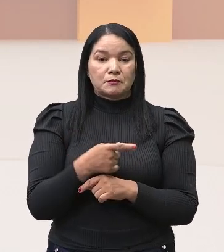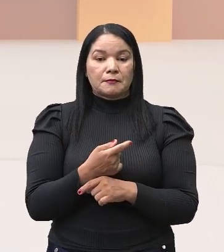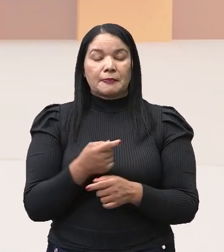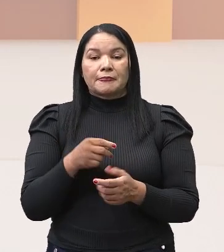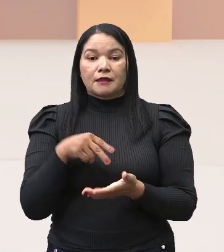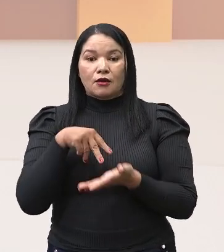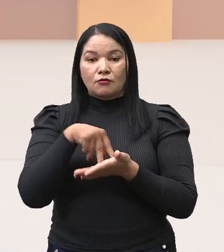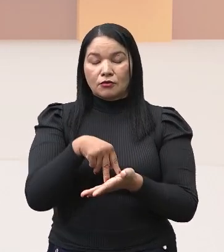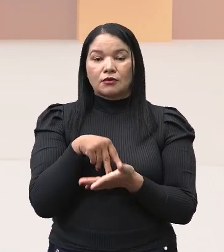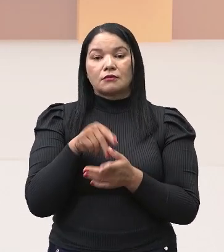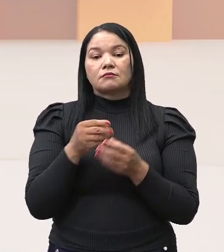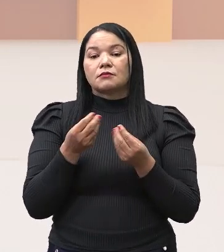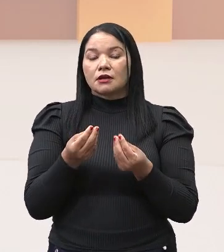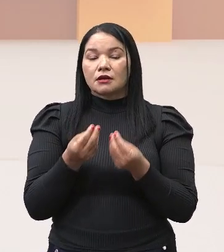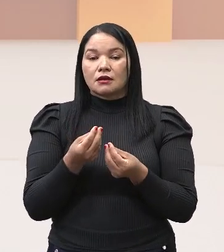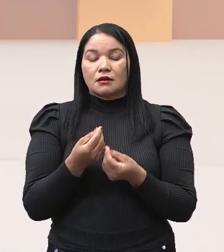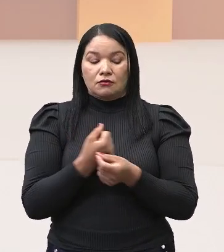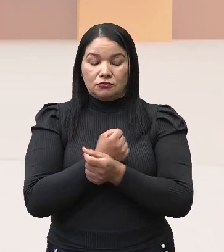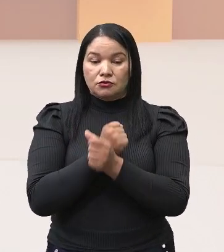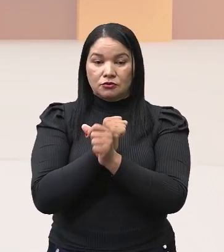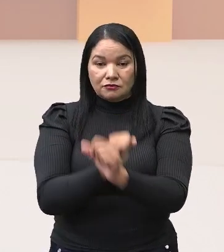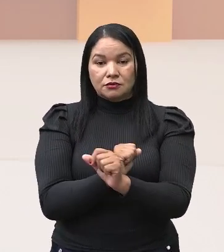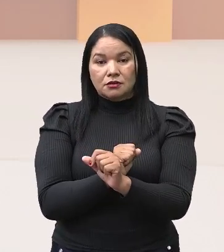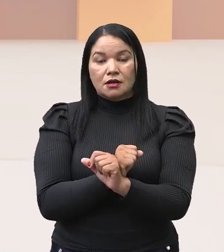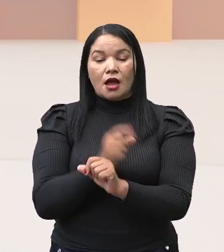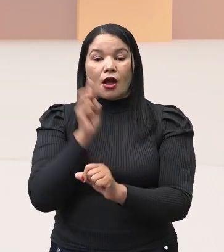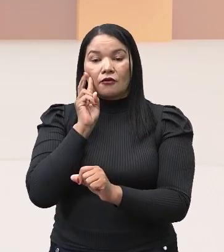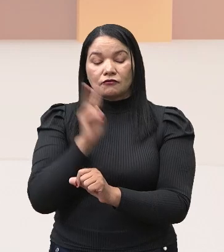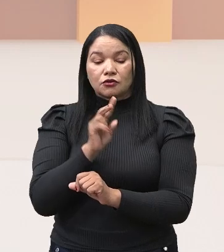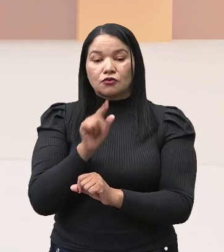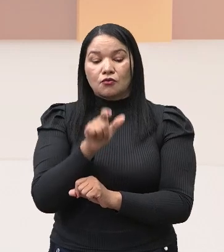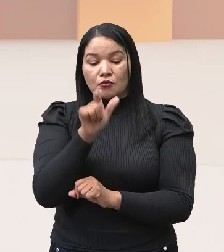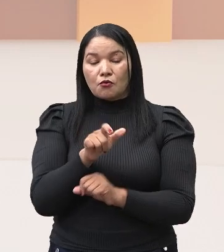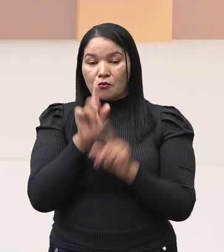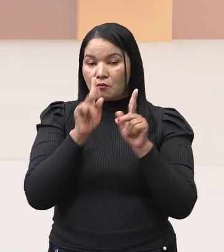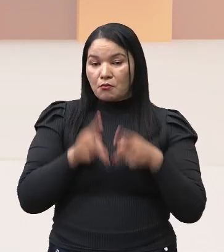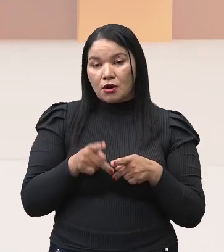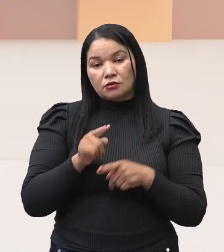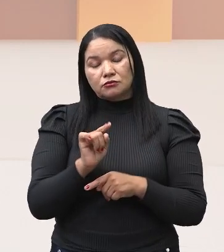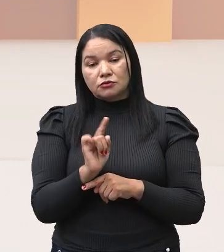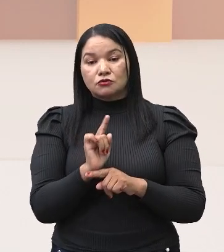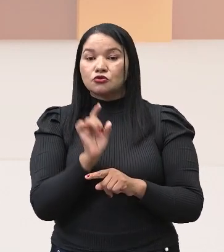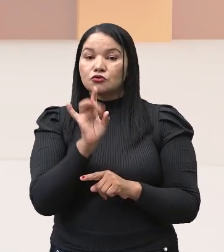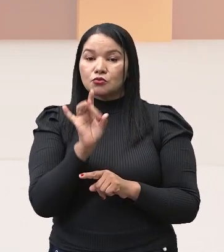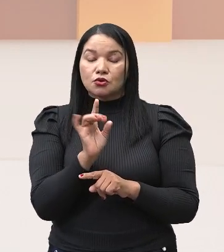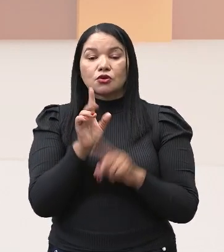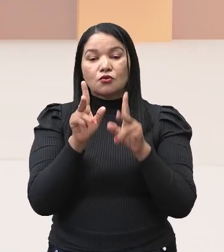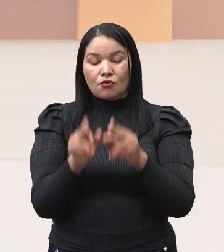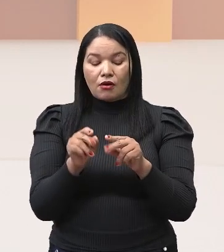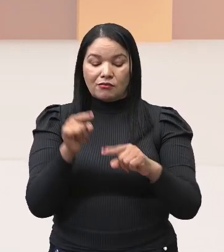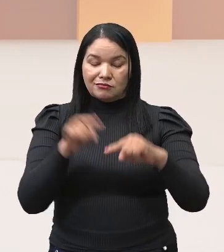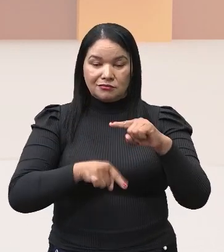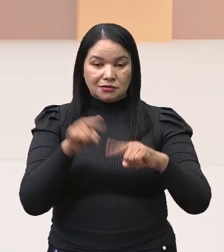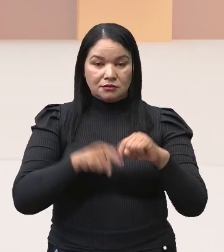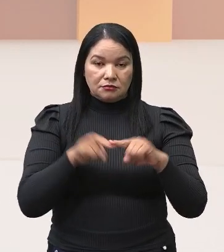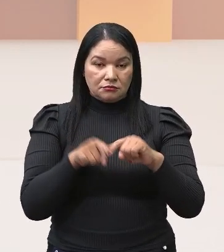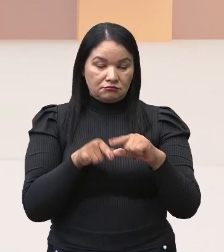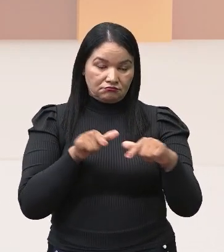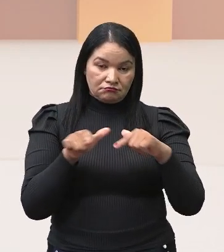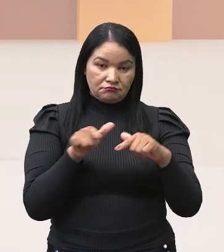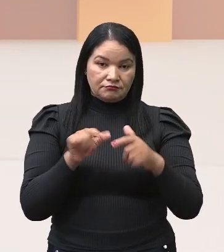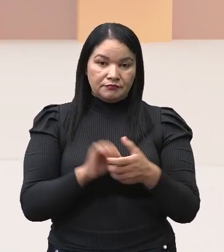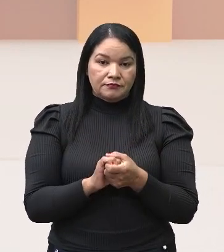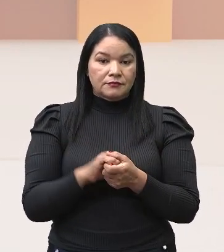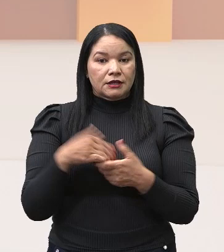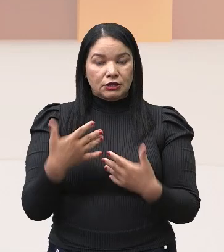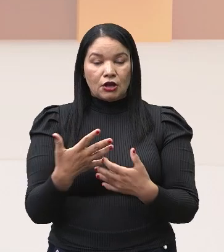que o escravizado ele não era visto como um humano, ele era visto apenas como uma mercadoria. E o